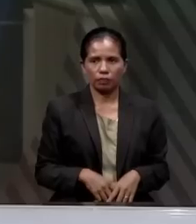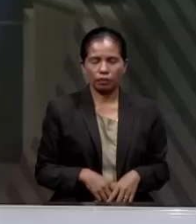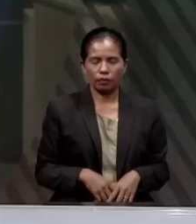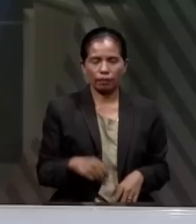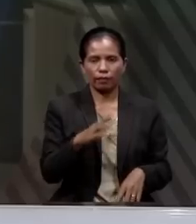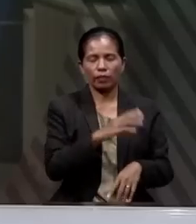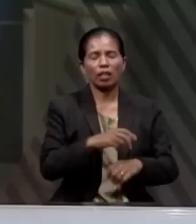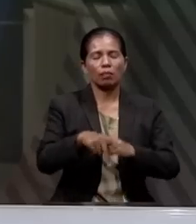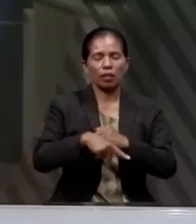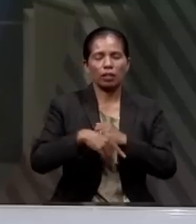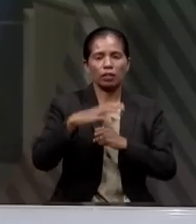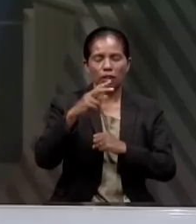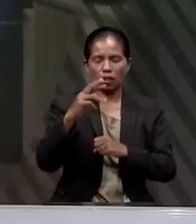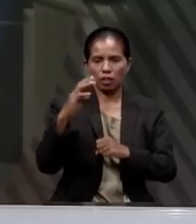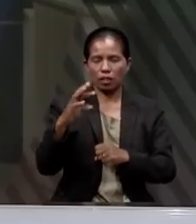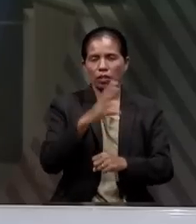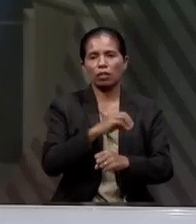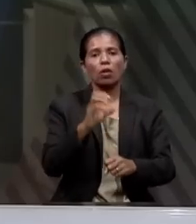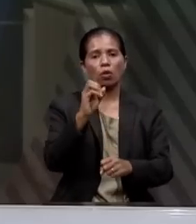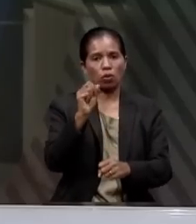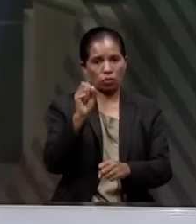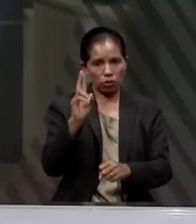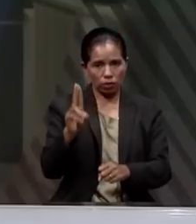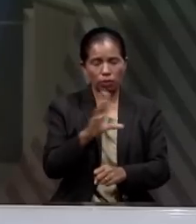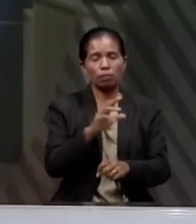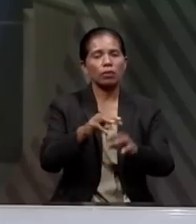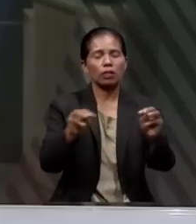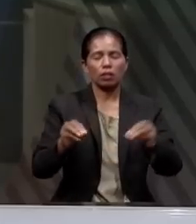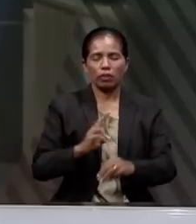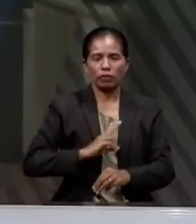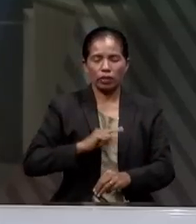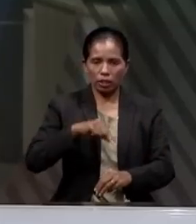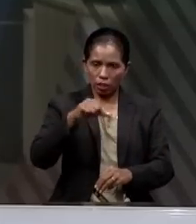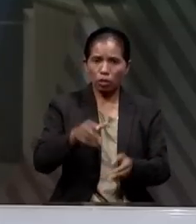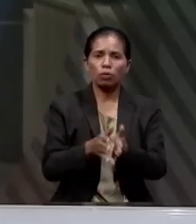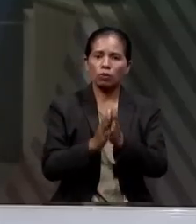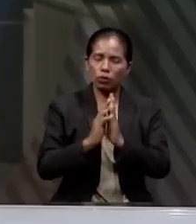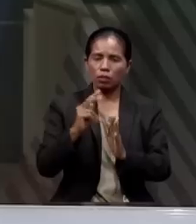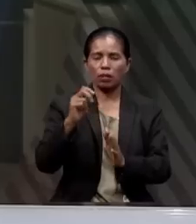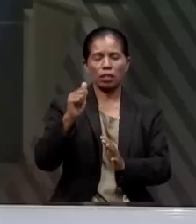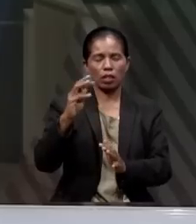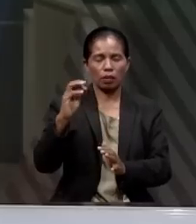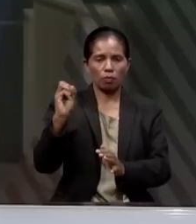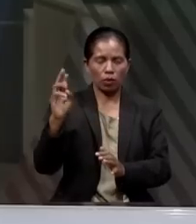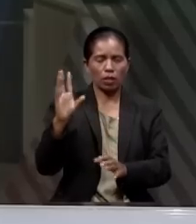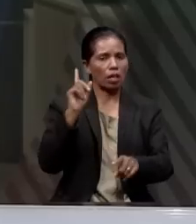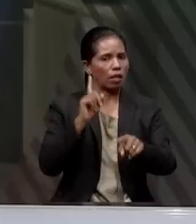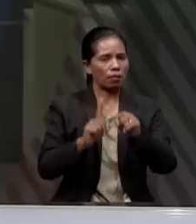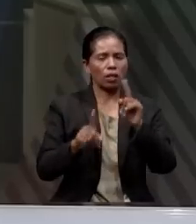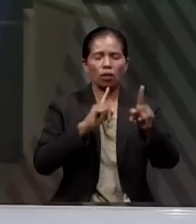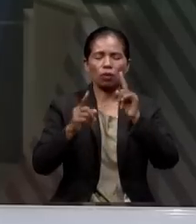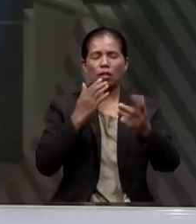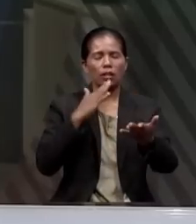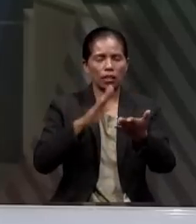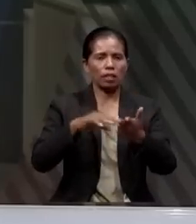Coordenador Partido CNRT, posto administrativo sul município Viqueque, Husu Banaimori, la bele ataca Kairala Sanana